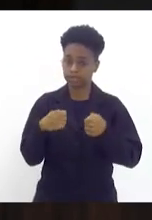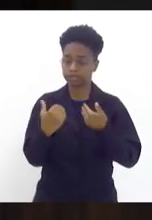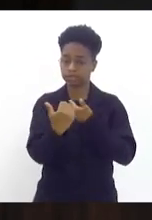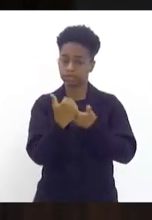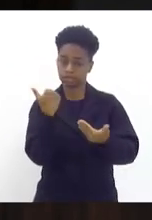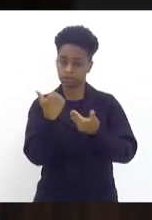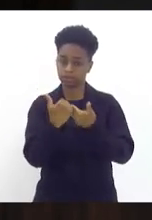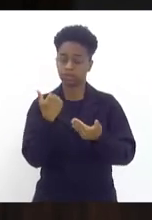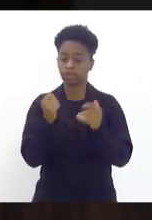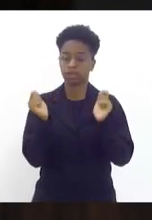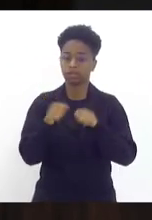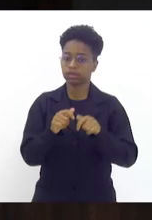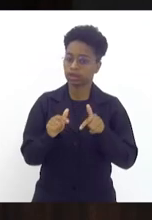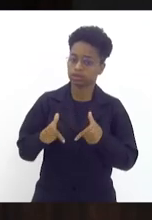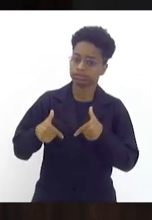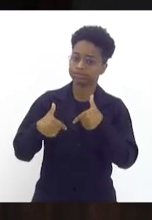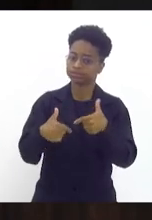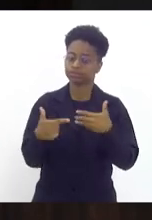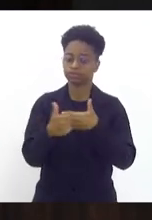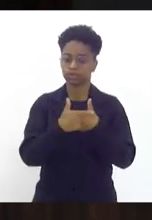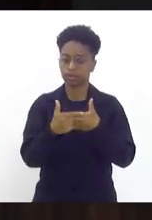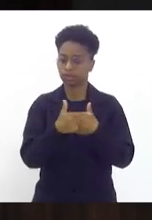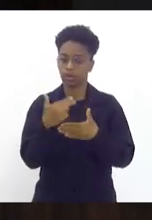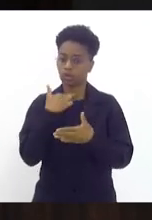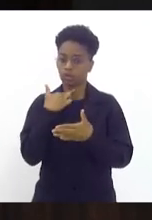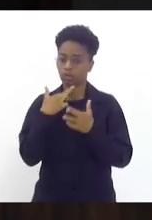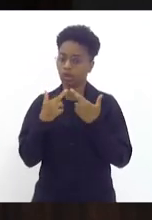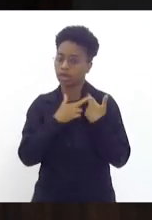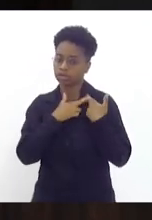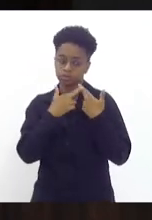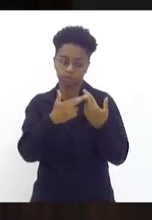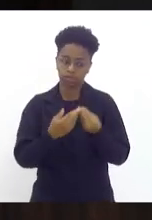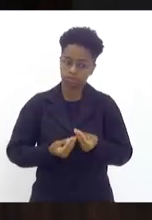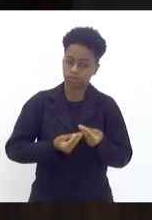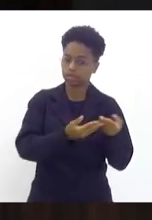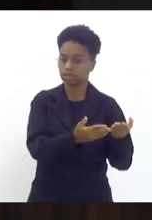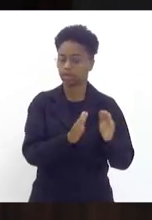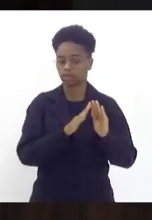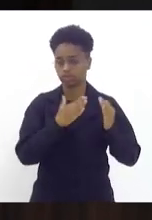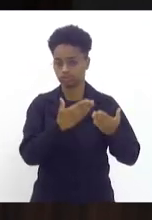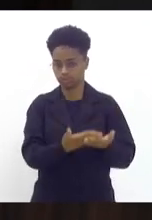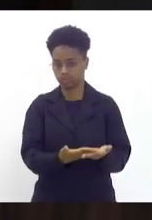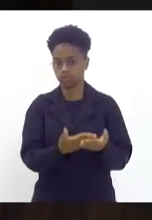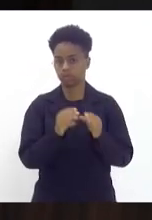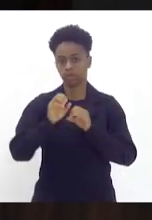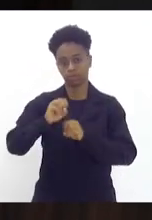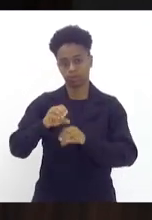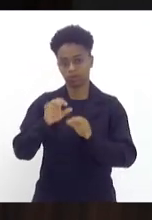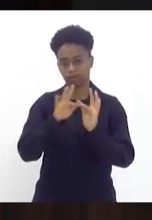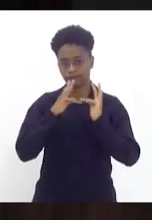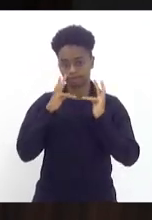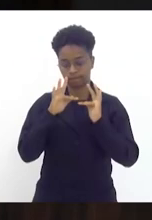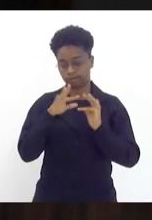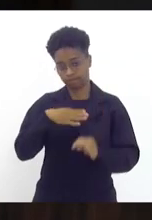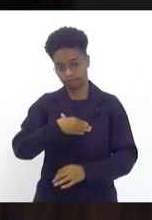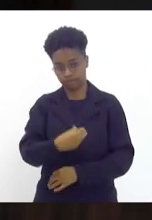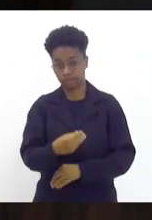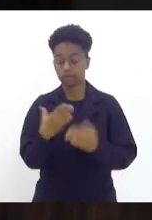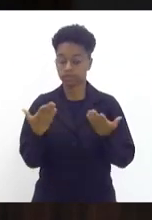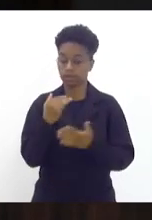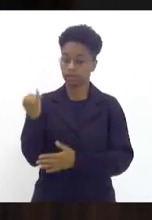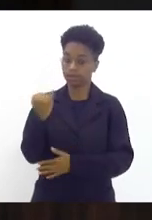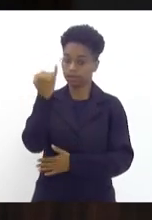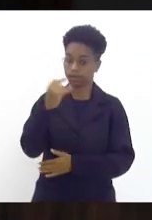orientação para exercer seu papel intransferível na educação de seus filhos. E essa é a importante